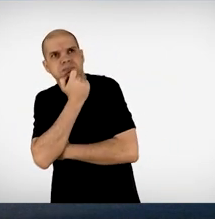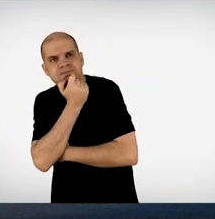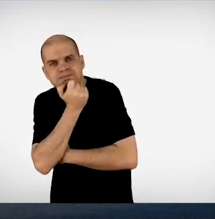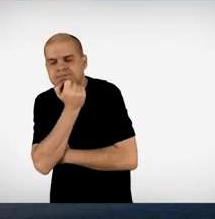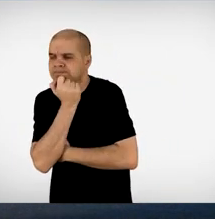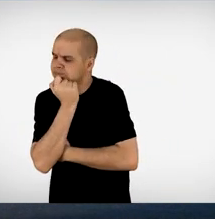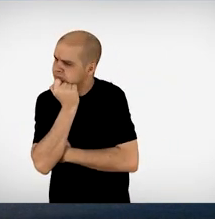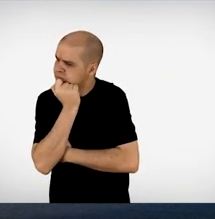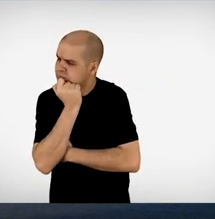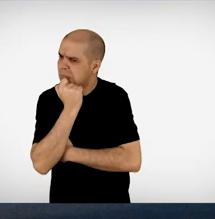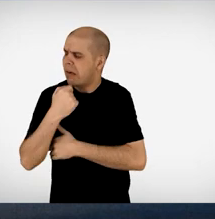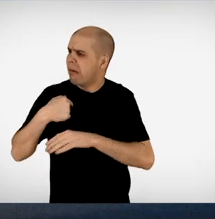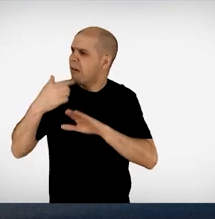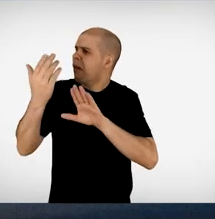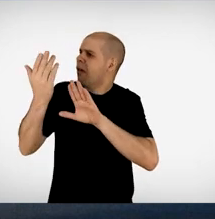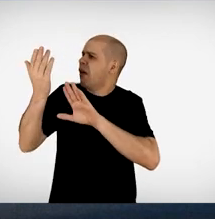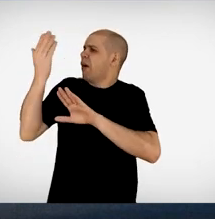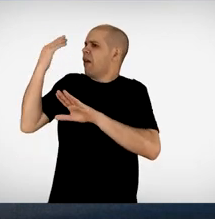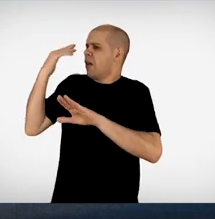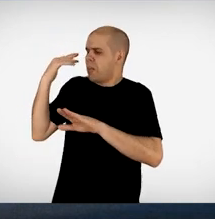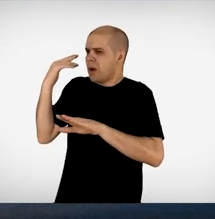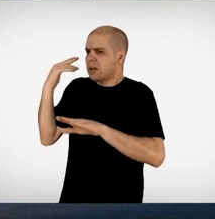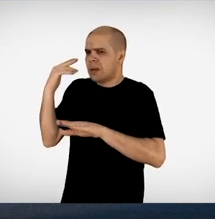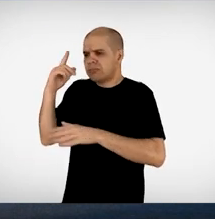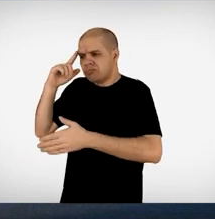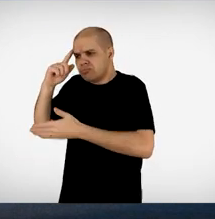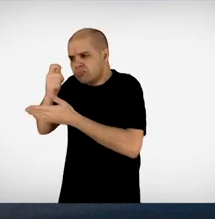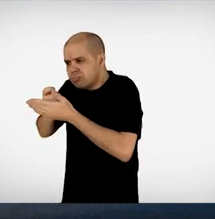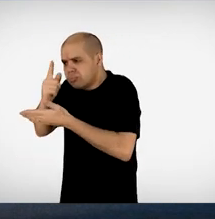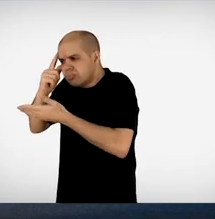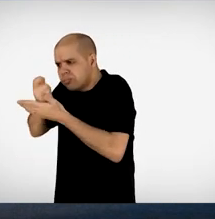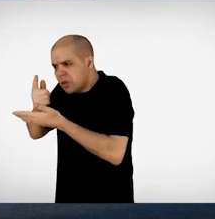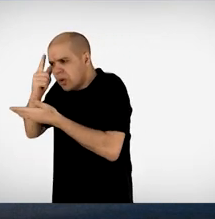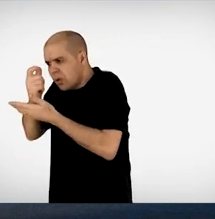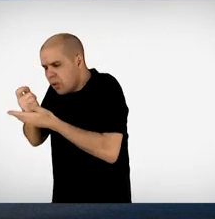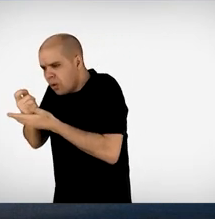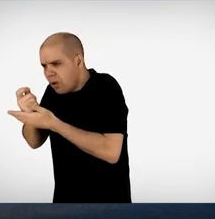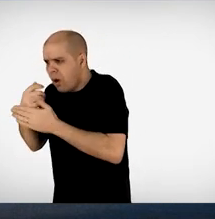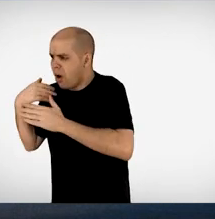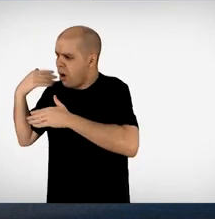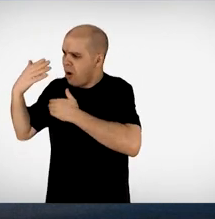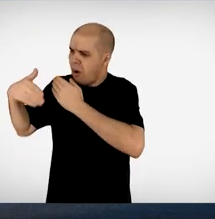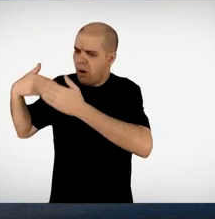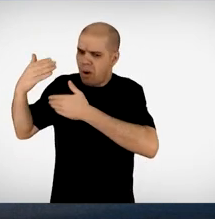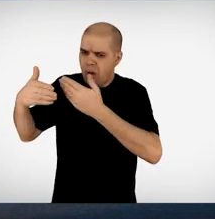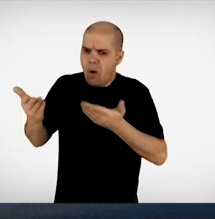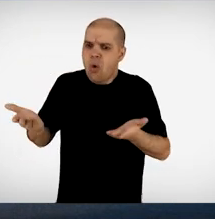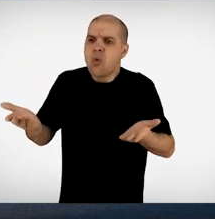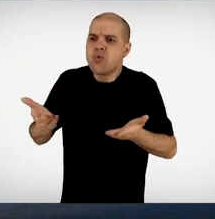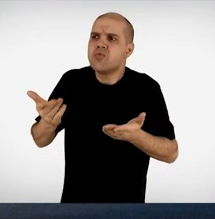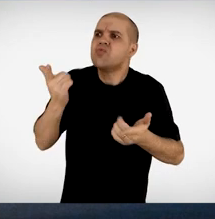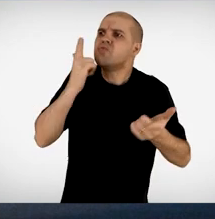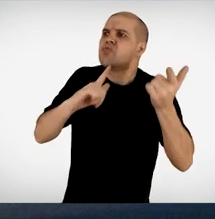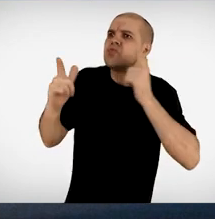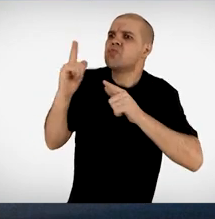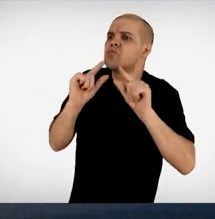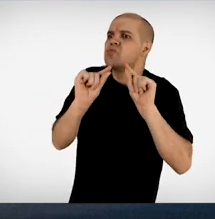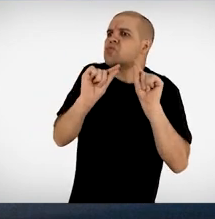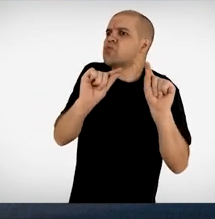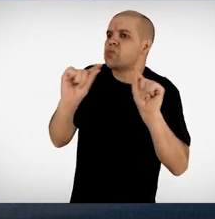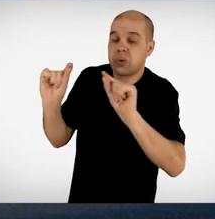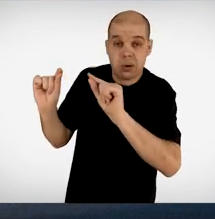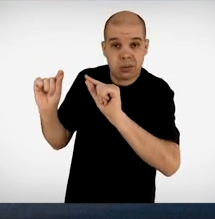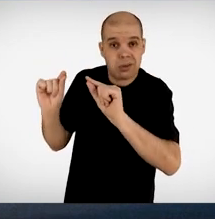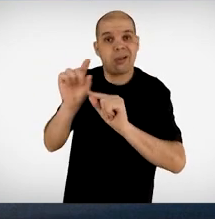exemplo, pode-se perguntar no que as escolhas da juventude resultaram. E acho que é a oportunidade que